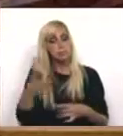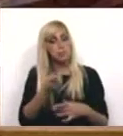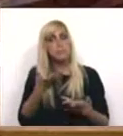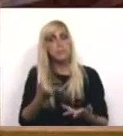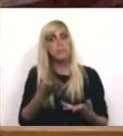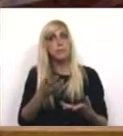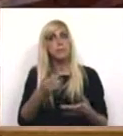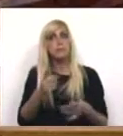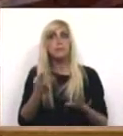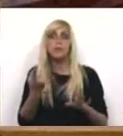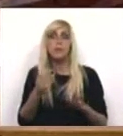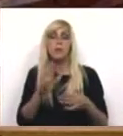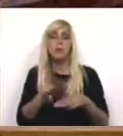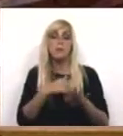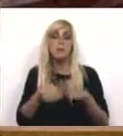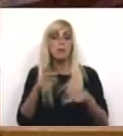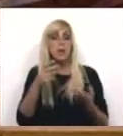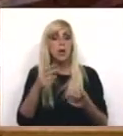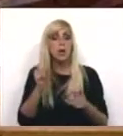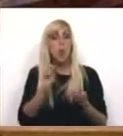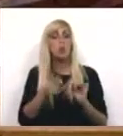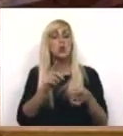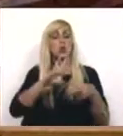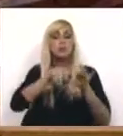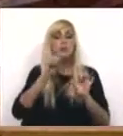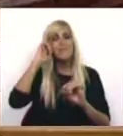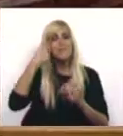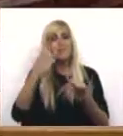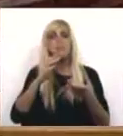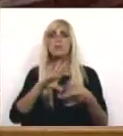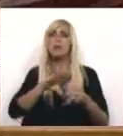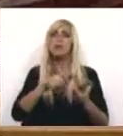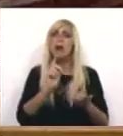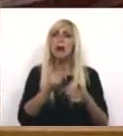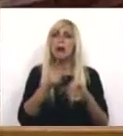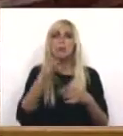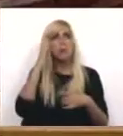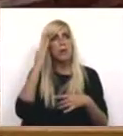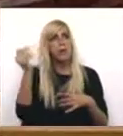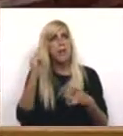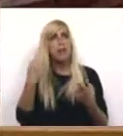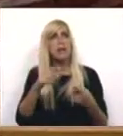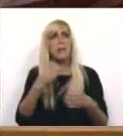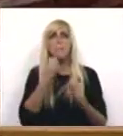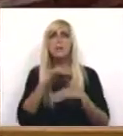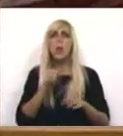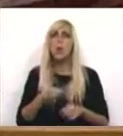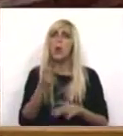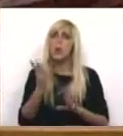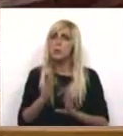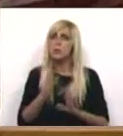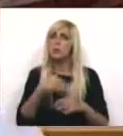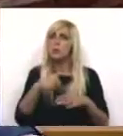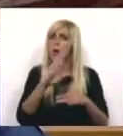e sem demoras proceder ao levantamento dos prejuízos causados pela tragédia para se ficar com uma noção de quanto se perdeu, para além